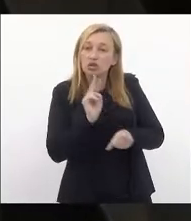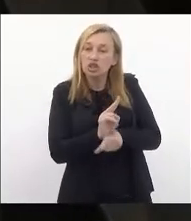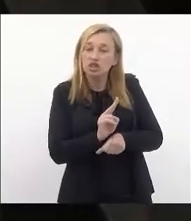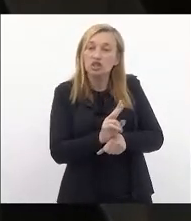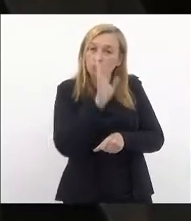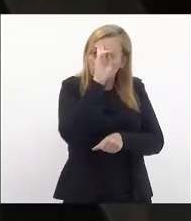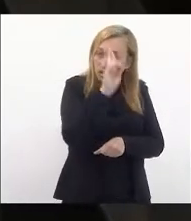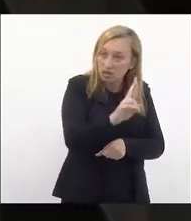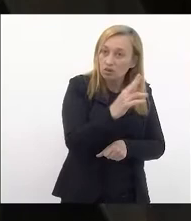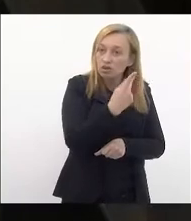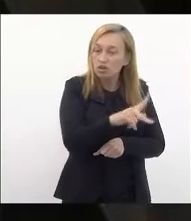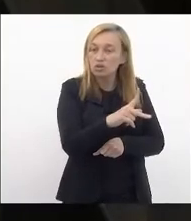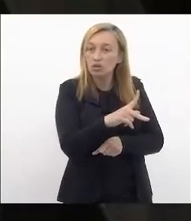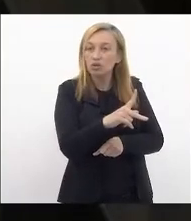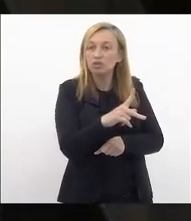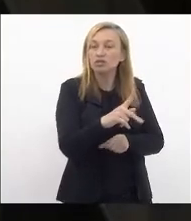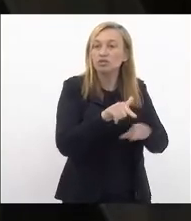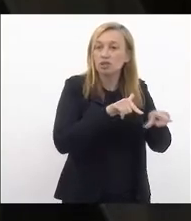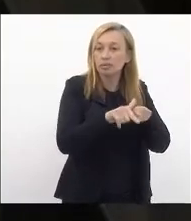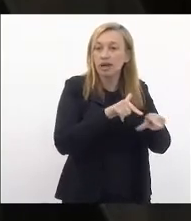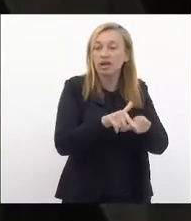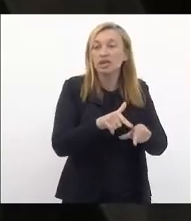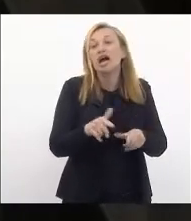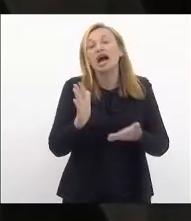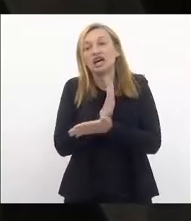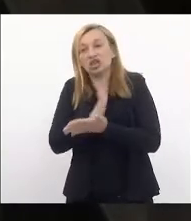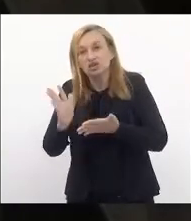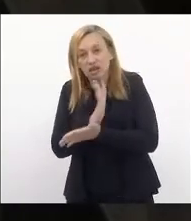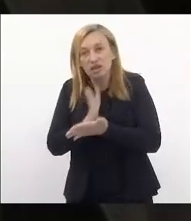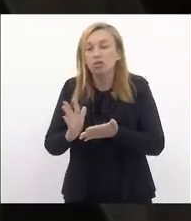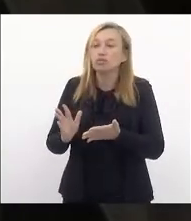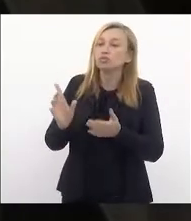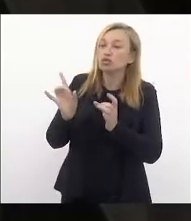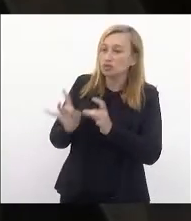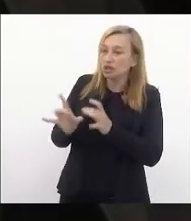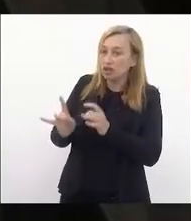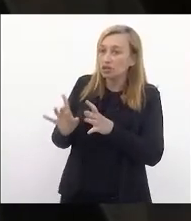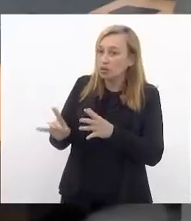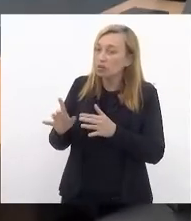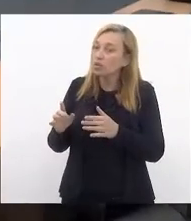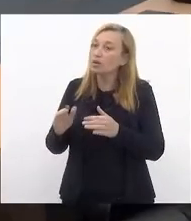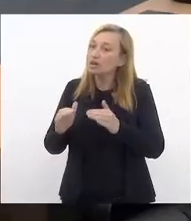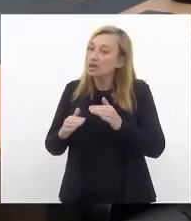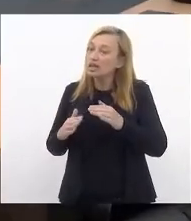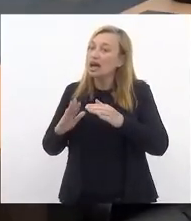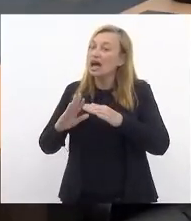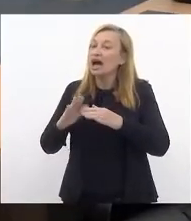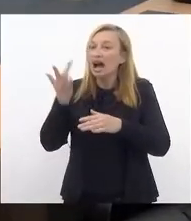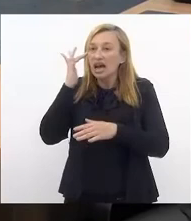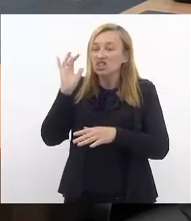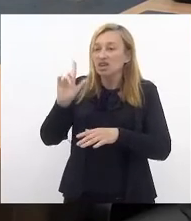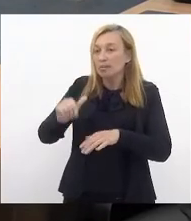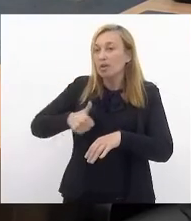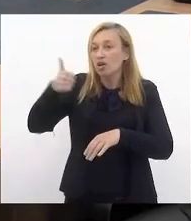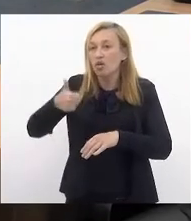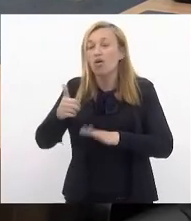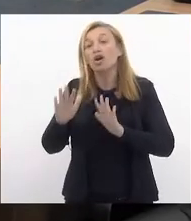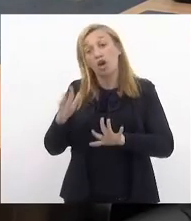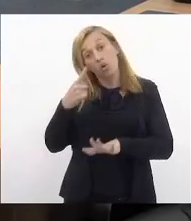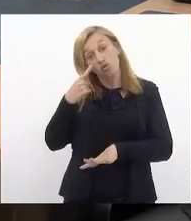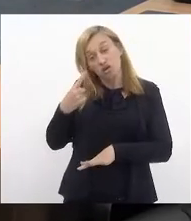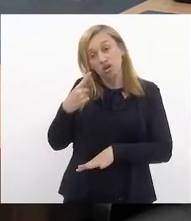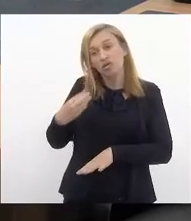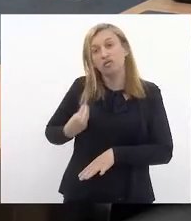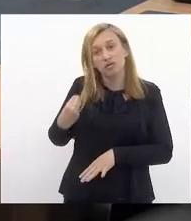assessores porque às vezes você tem determinados comerciantes eles ultrapassam os limites eles acham que são superiores eu vivi isso